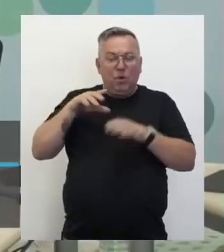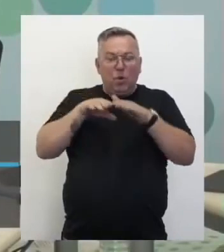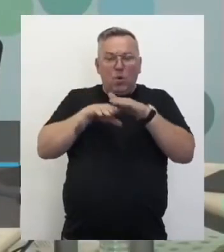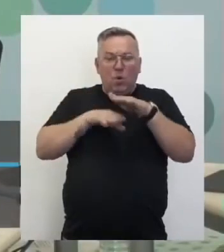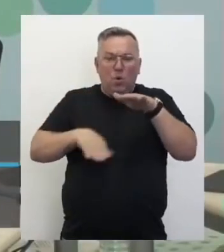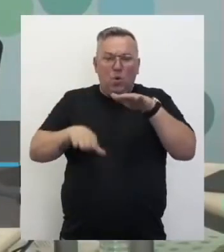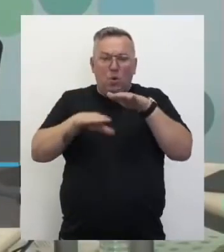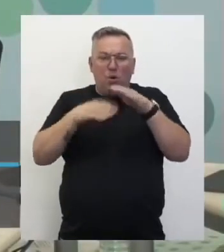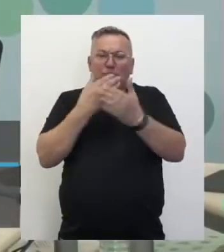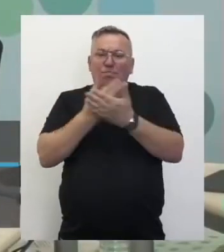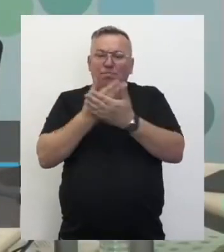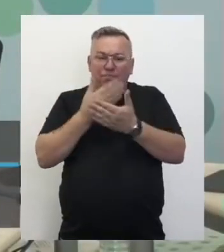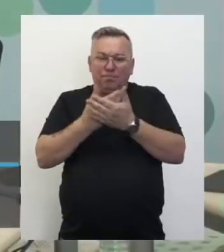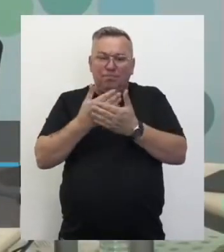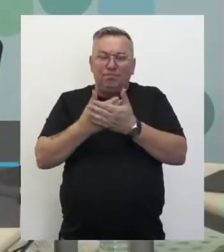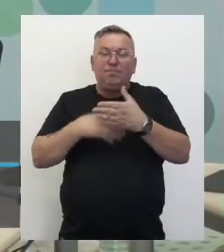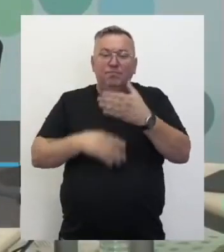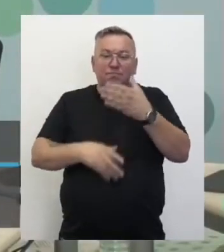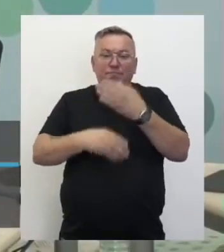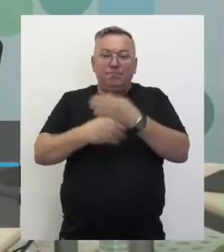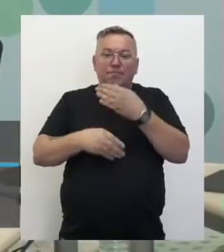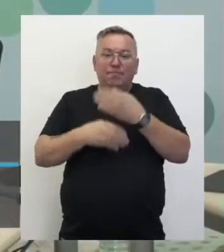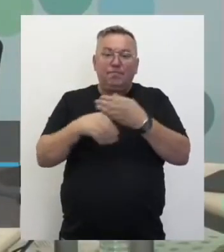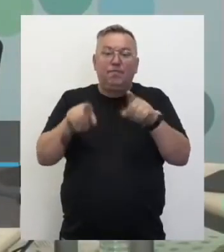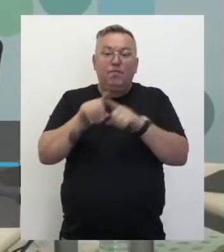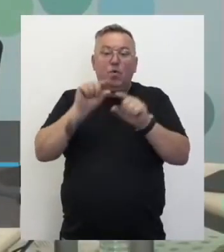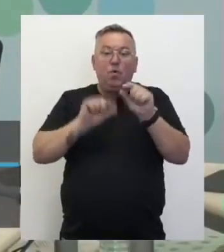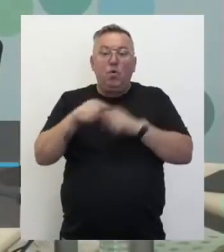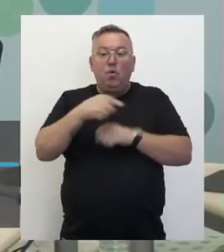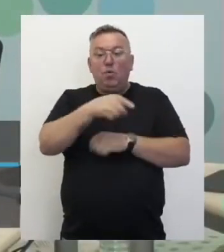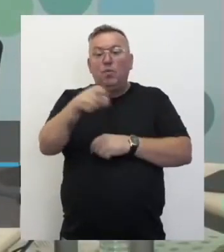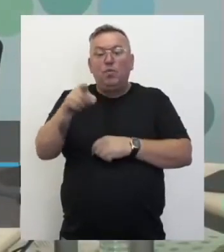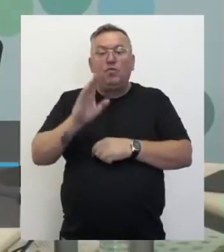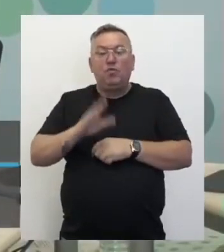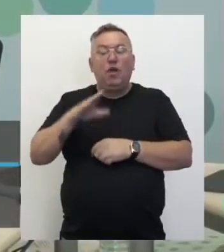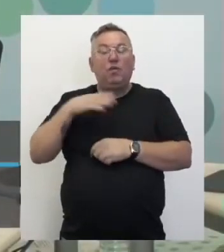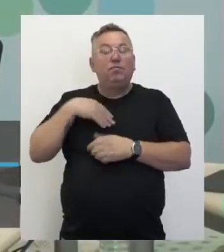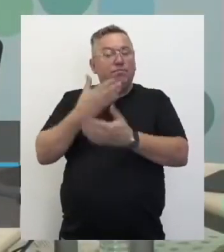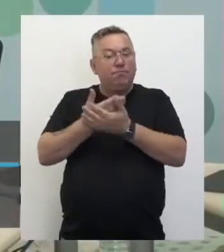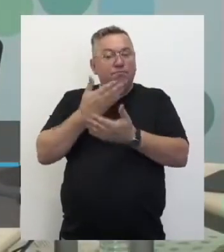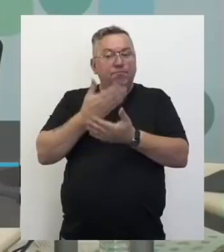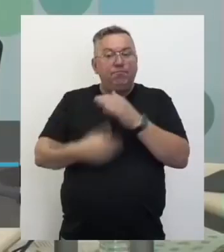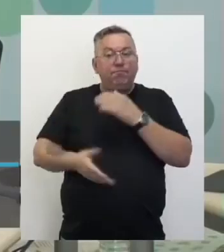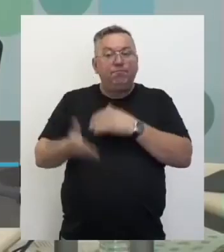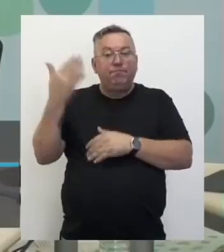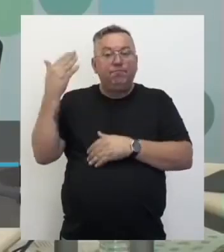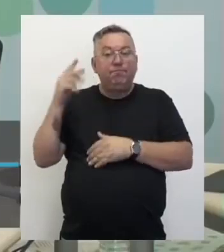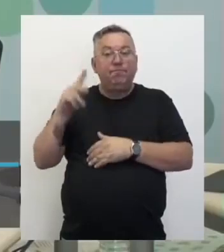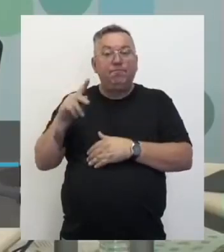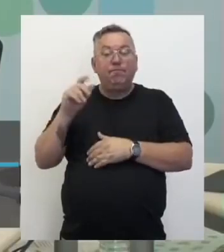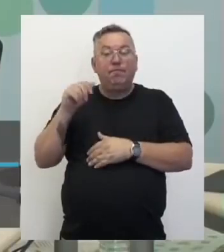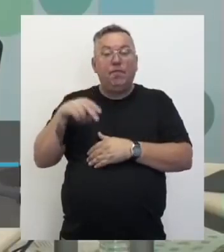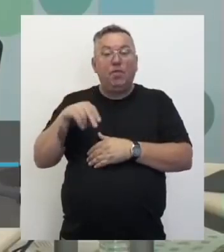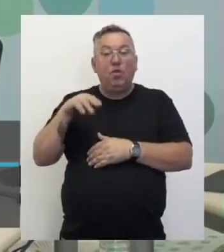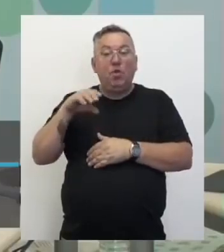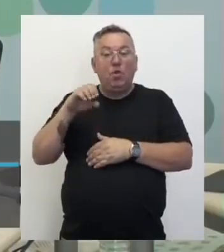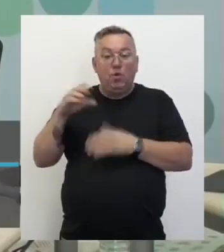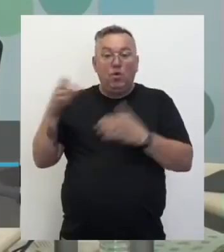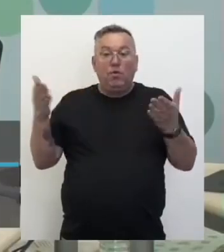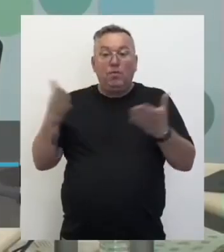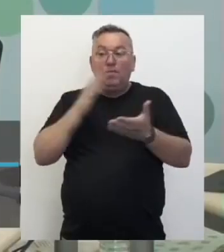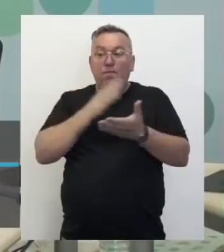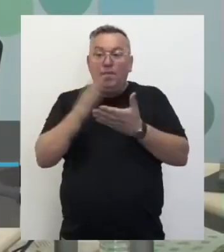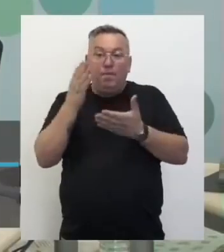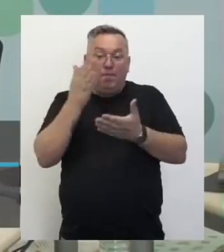uma aula que vem complementar aí um pouquinho do que vocês já estudaram com o professor Antônio. Então, para a gente iniciar essa